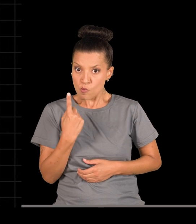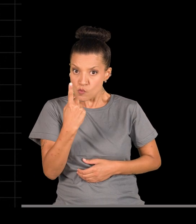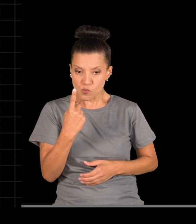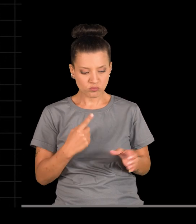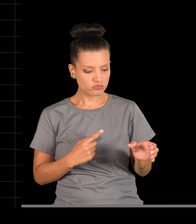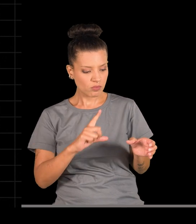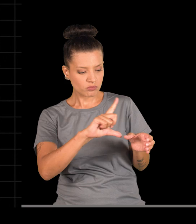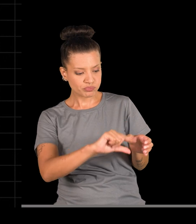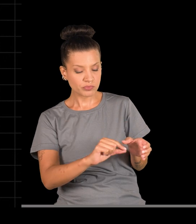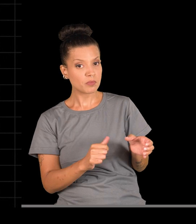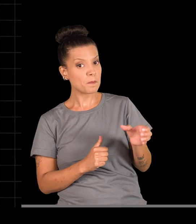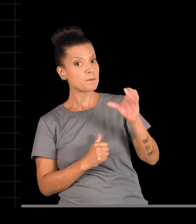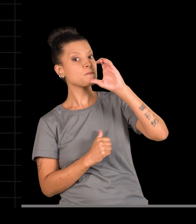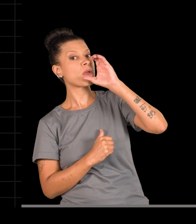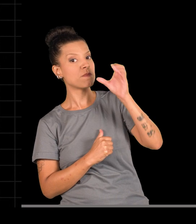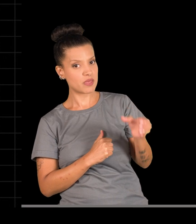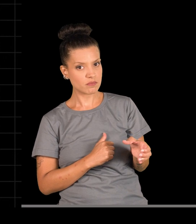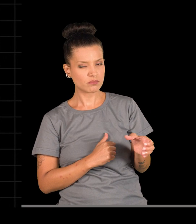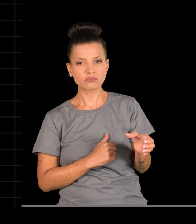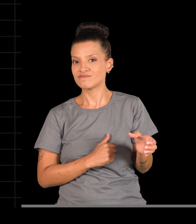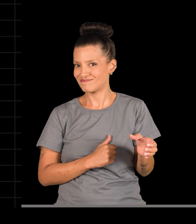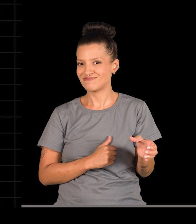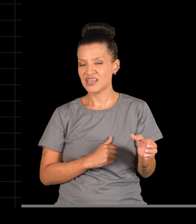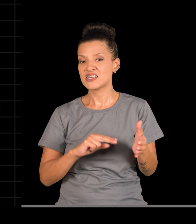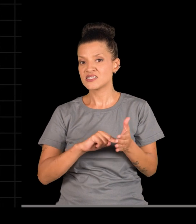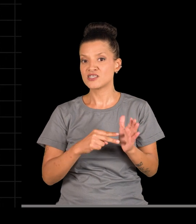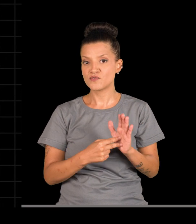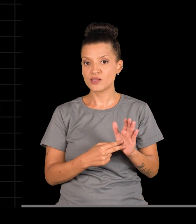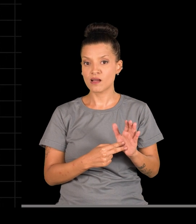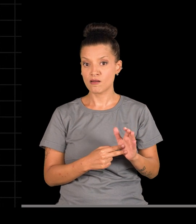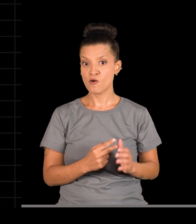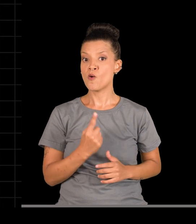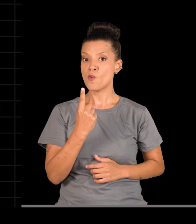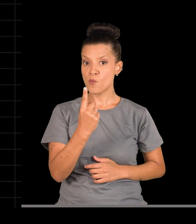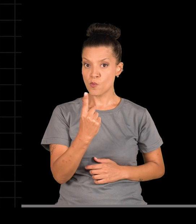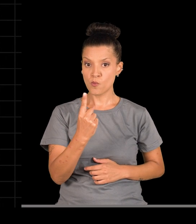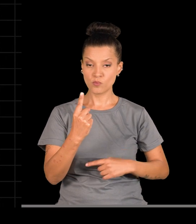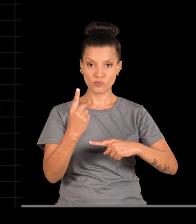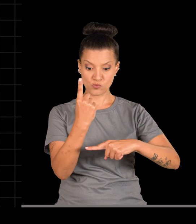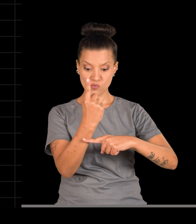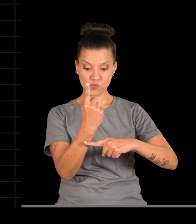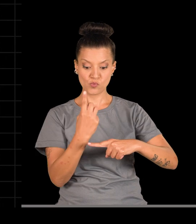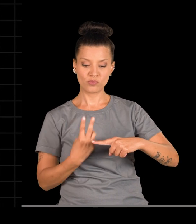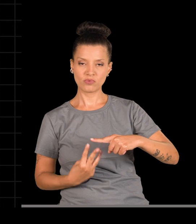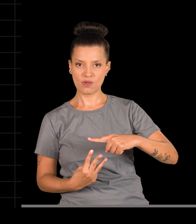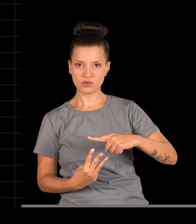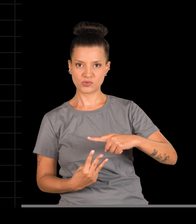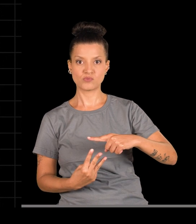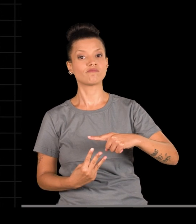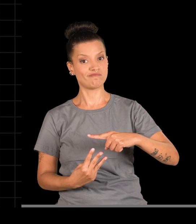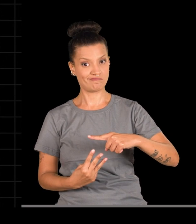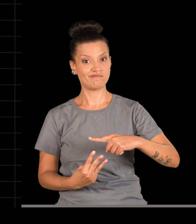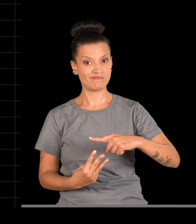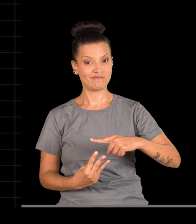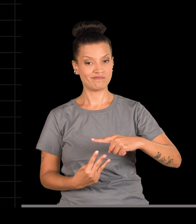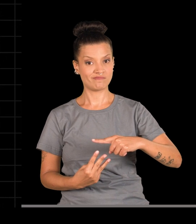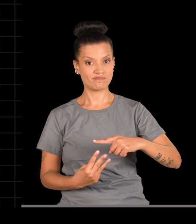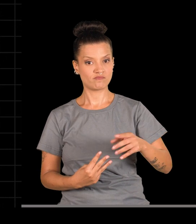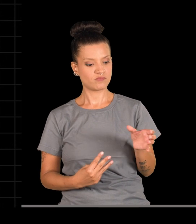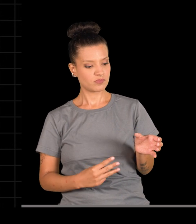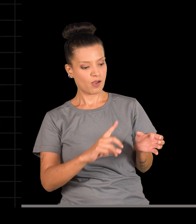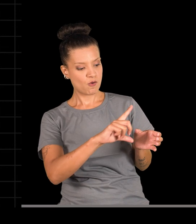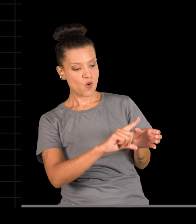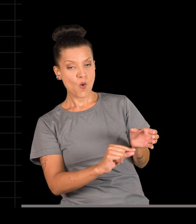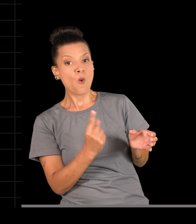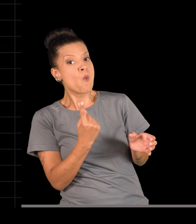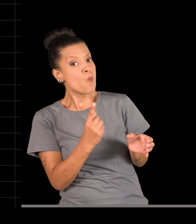e eu bebi 1 copo, então eu bebi quanto? 1/3, né? Cada copo desse aqui representa 1/3. Como eu bebi